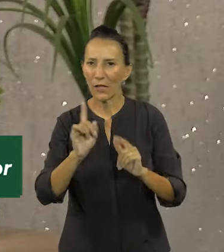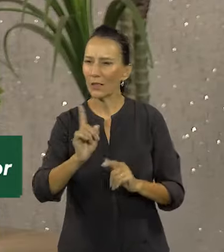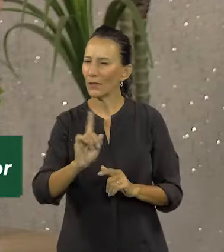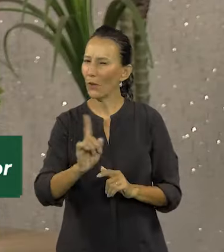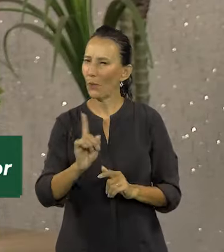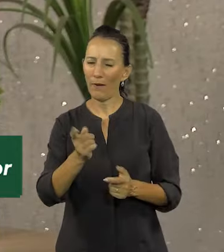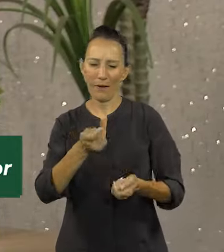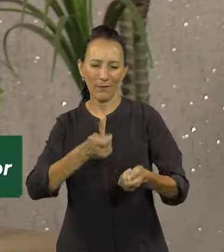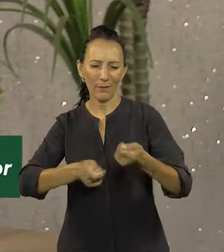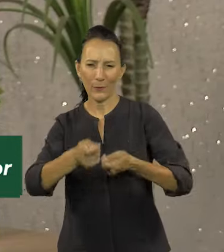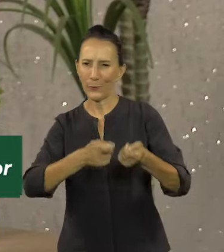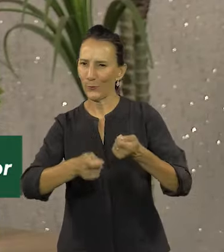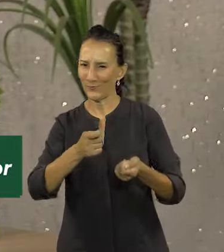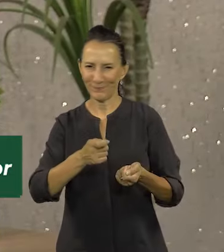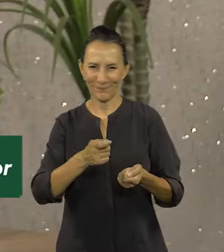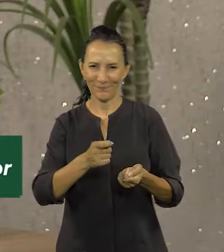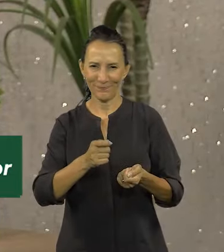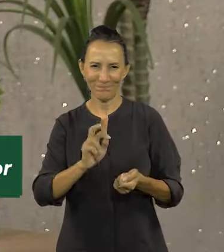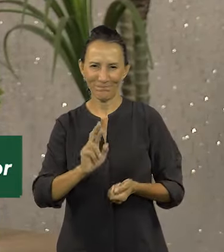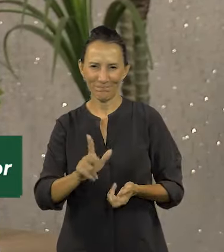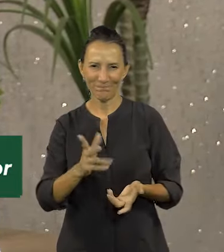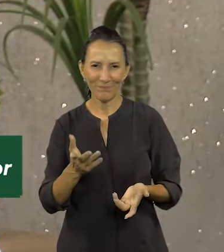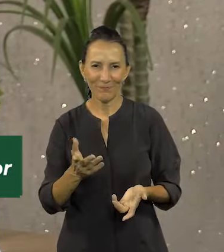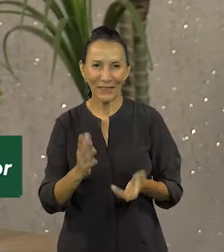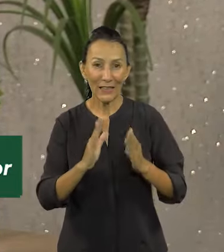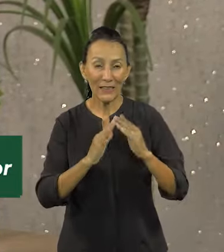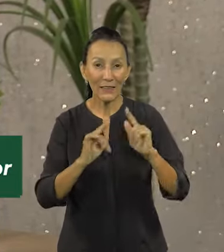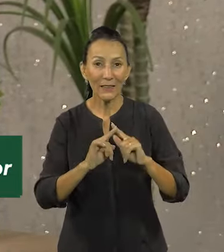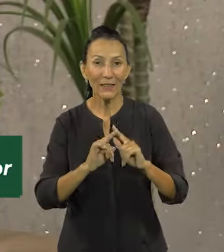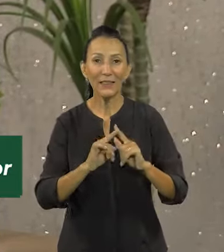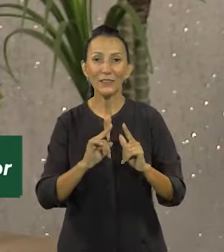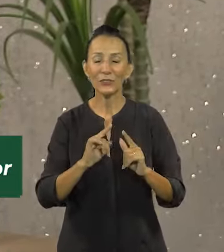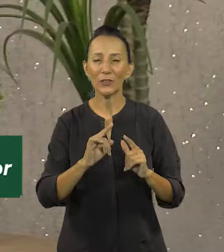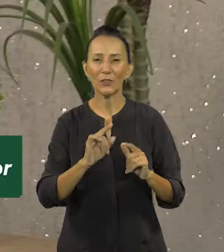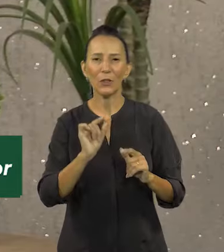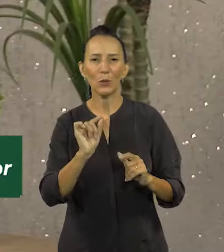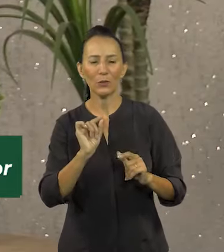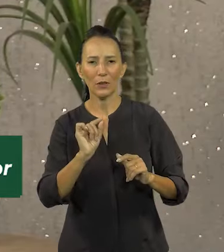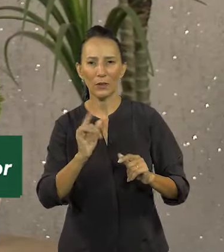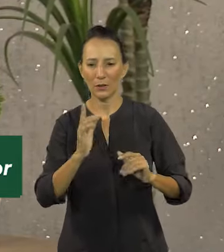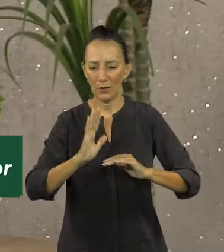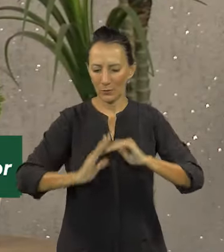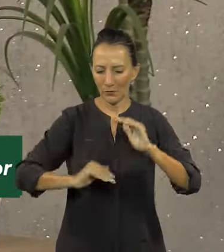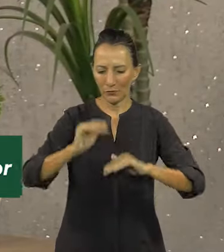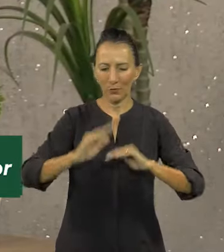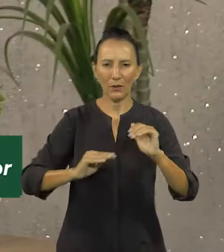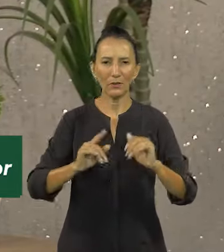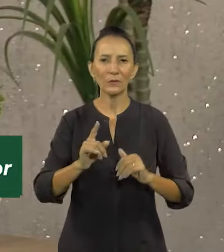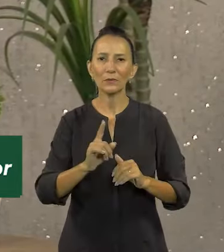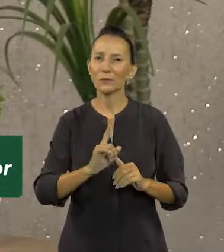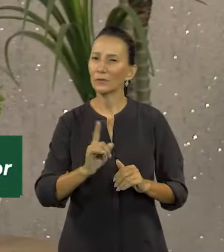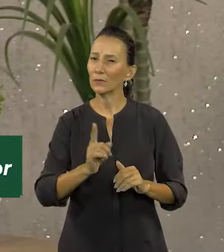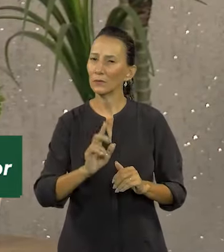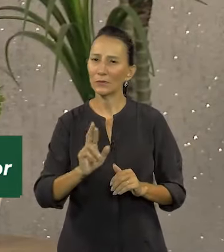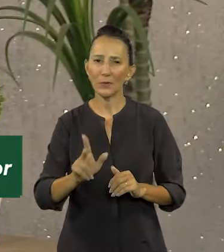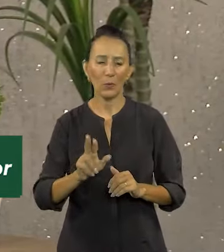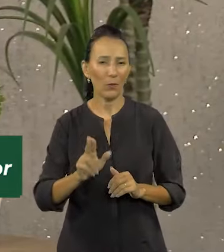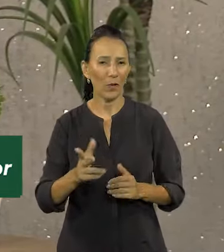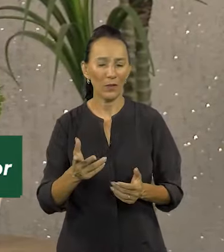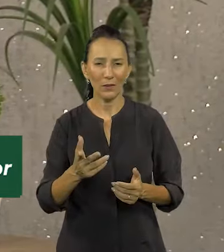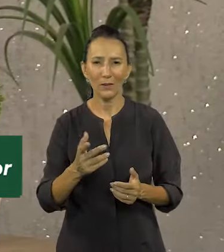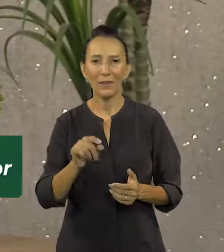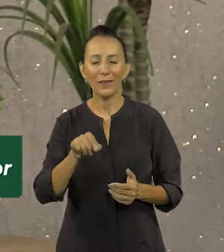igreja não é negócio igreja não é para profissionais é para ministros de Deus